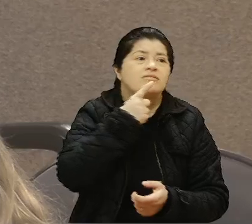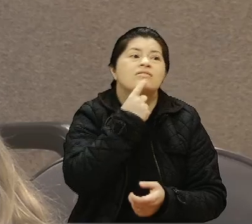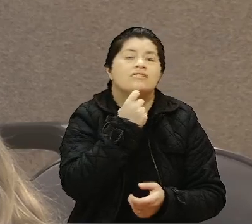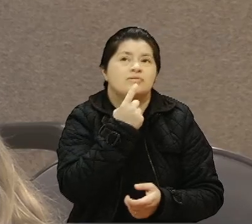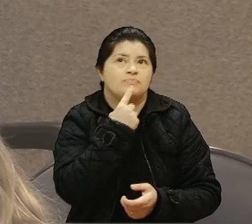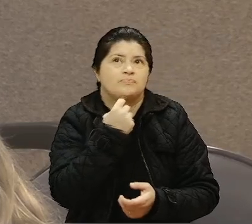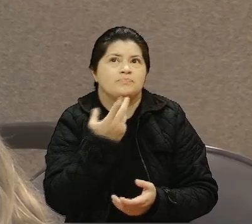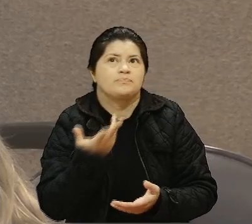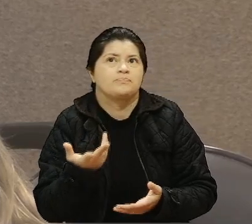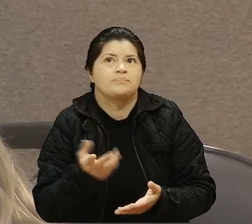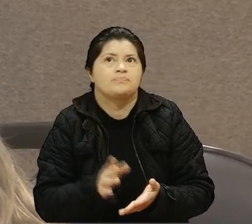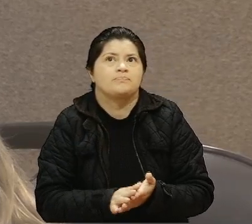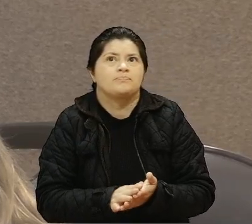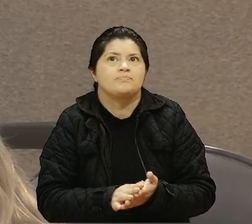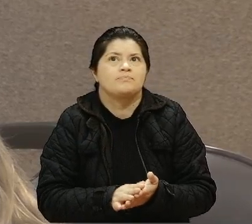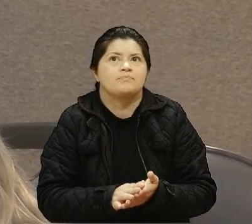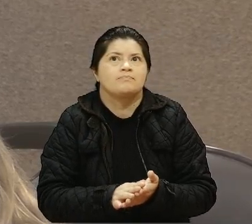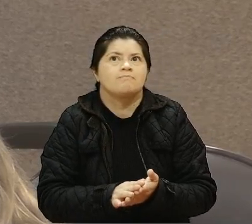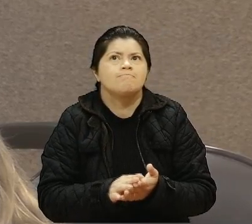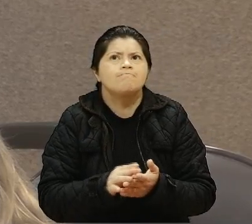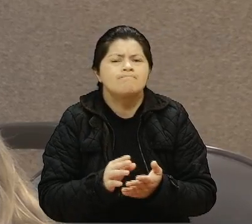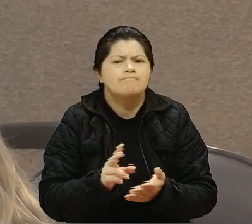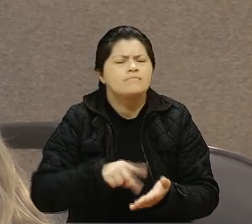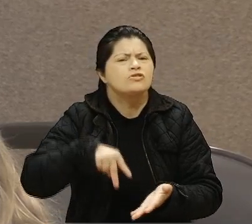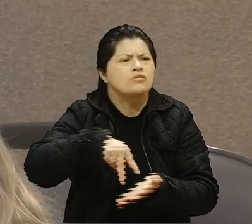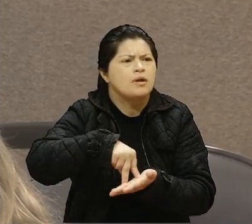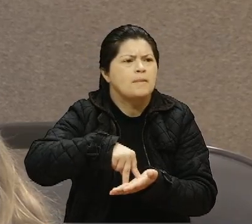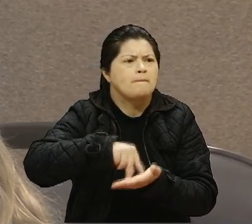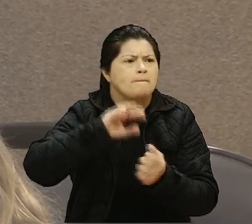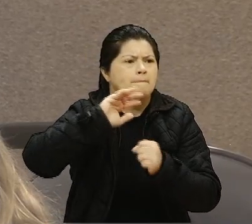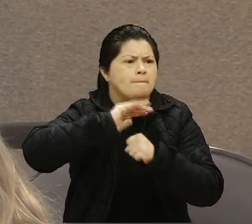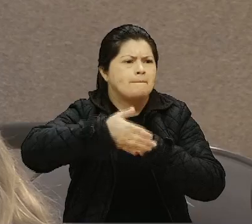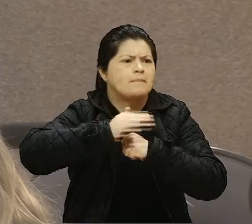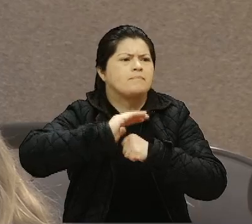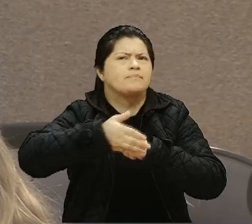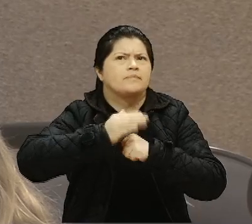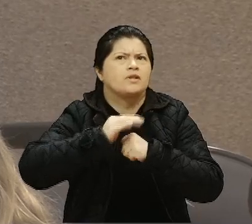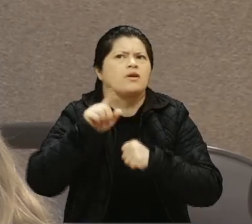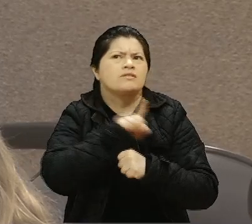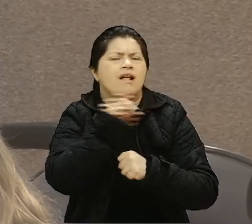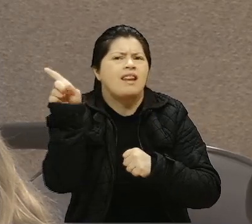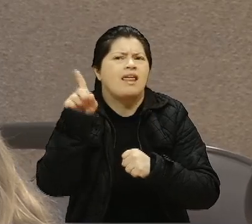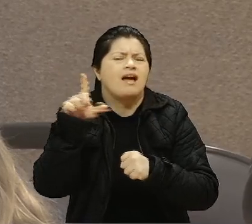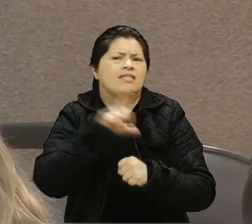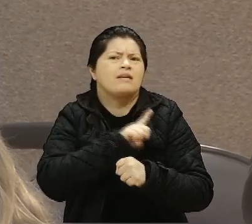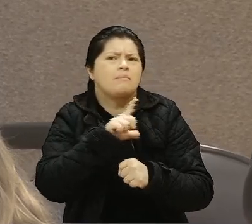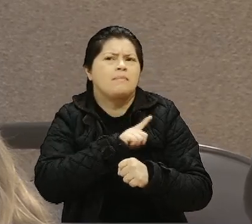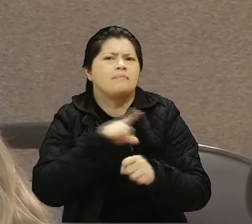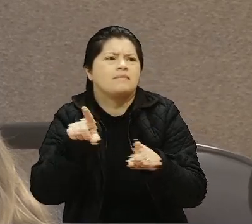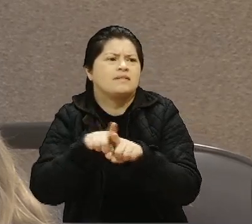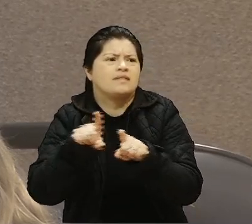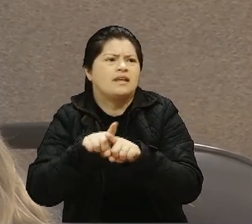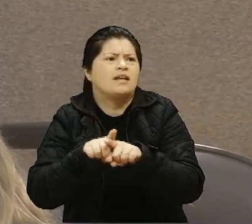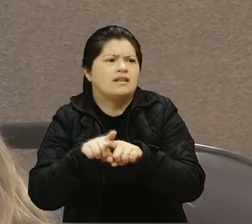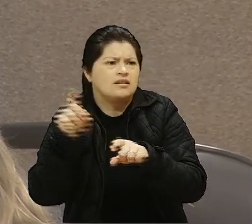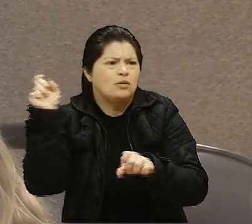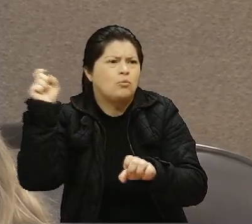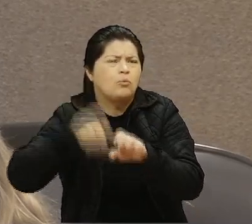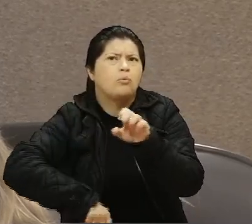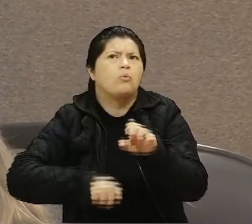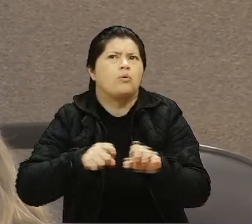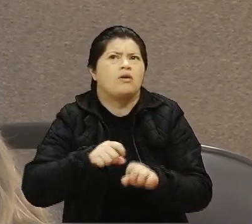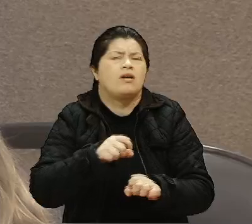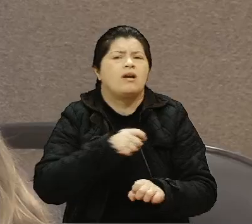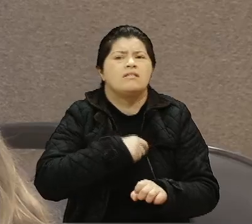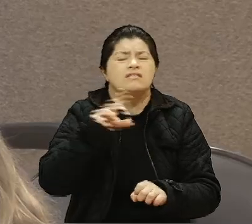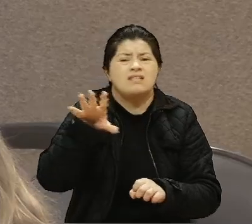vida, inclusive possíveis pedófilos que estão lá dentro do Congresso, estupradores que podem estuprar uma filha nossa, um neto